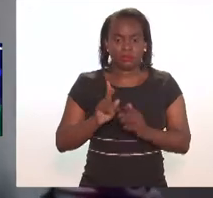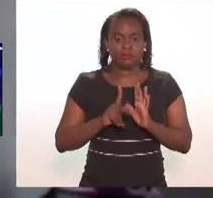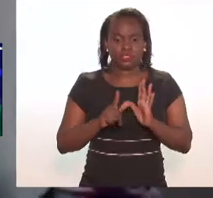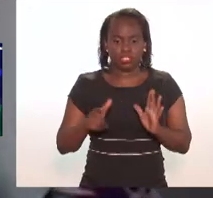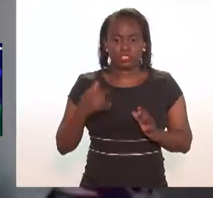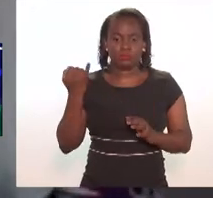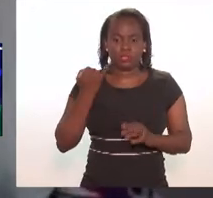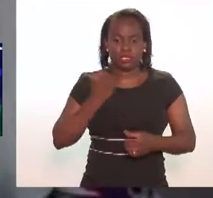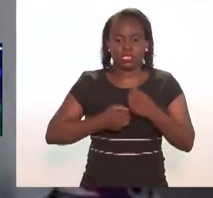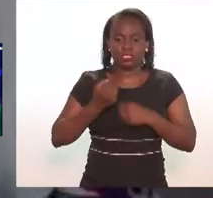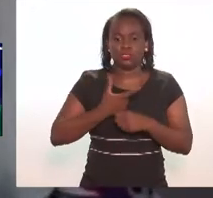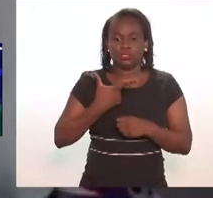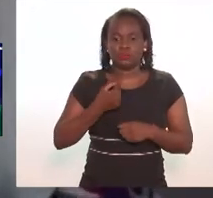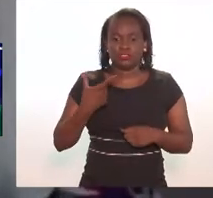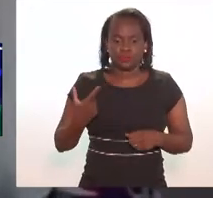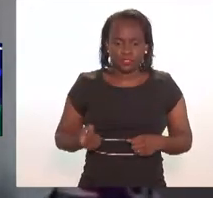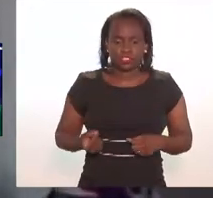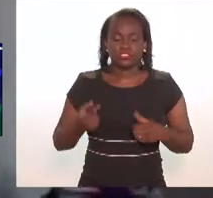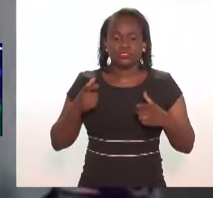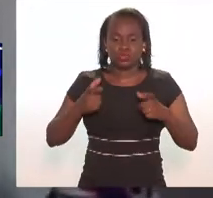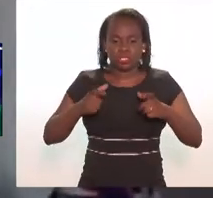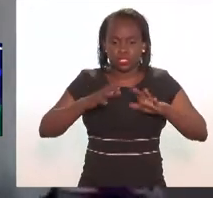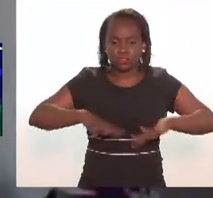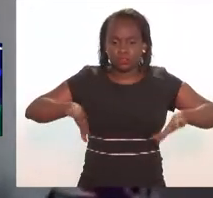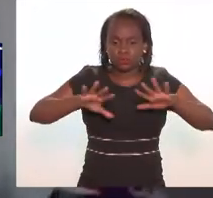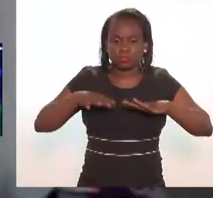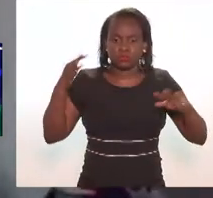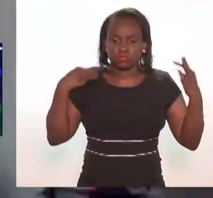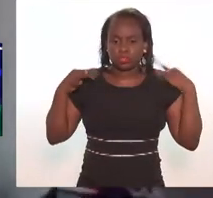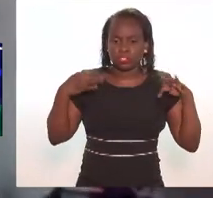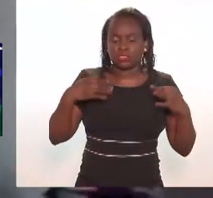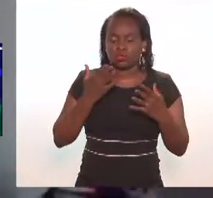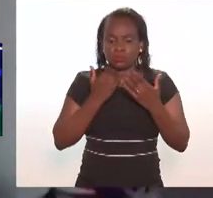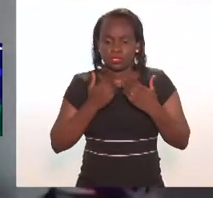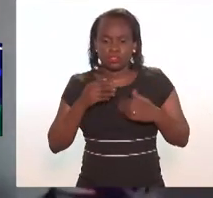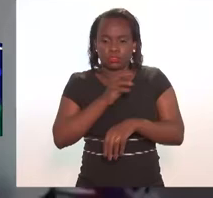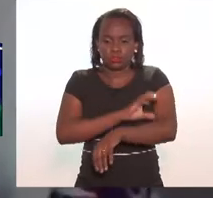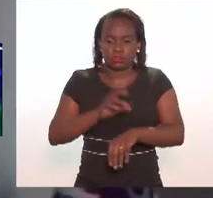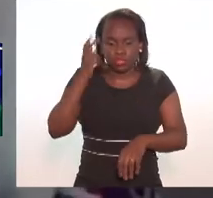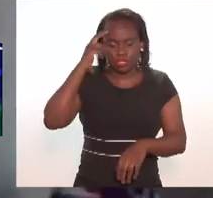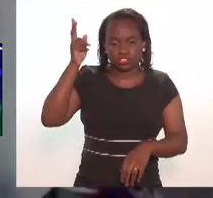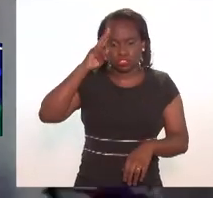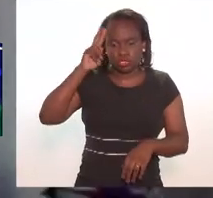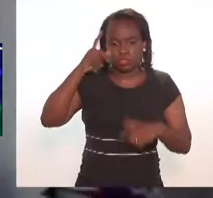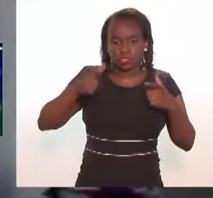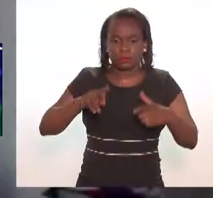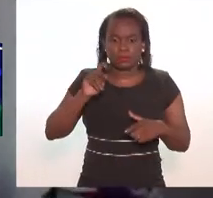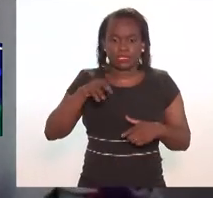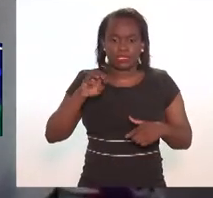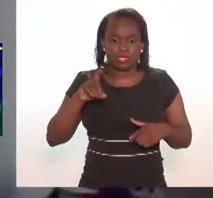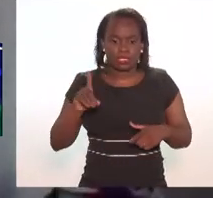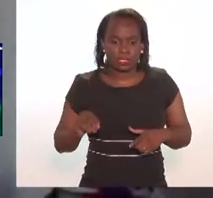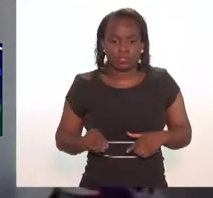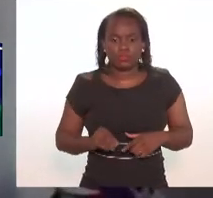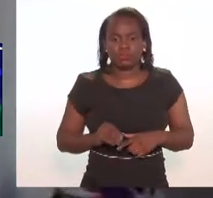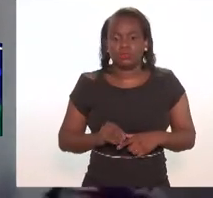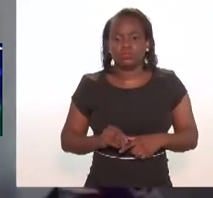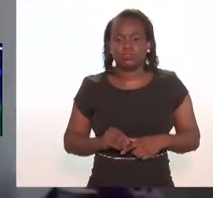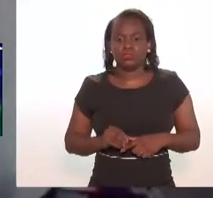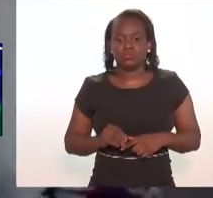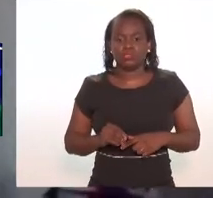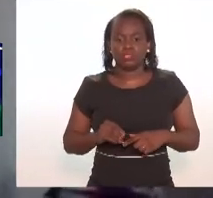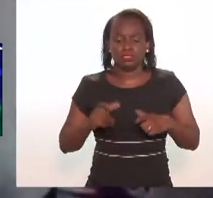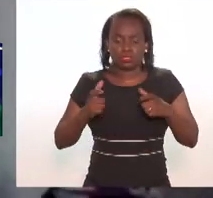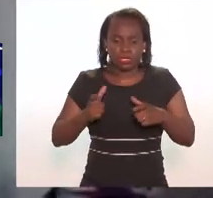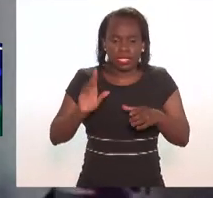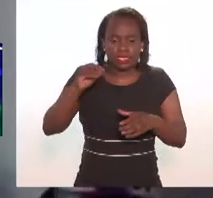em 2020, que cria um polo turístico, gastronômico, cultural, histórico de Penedo, que é um